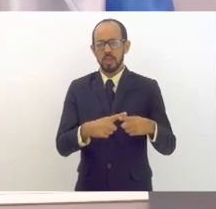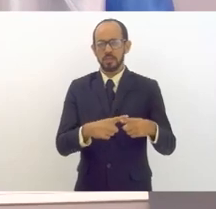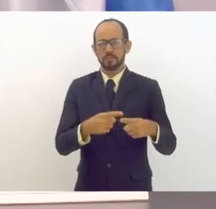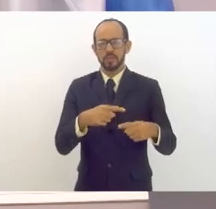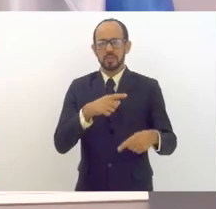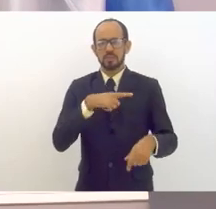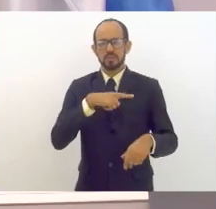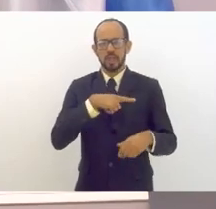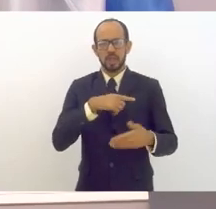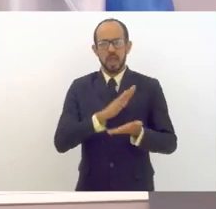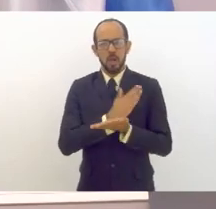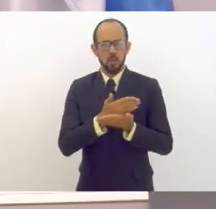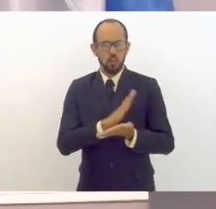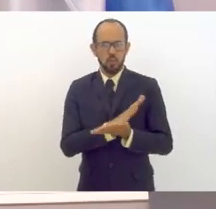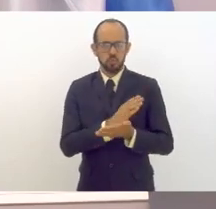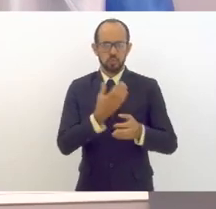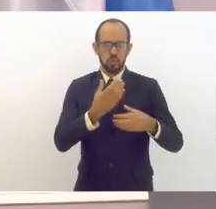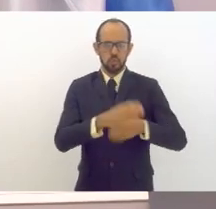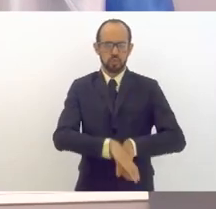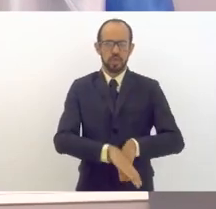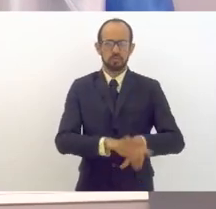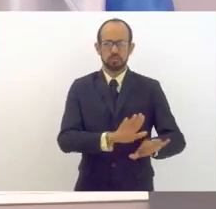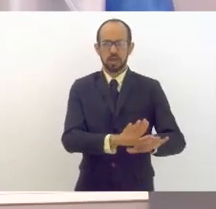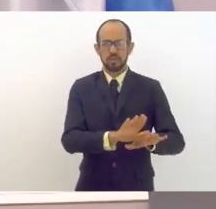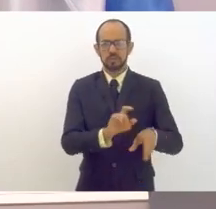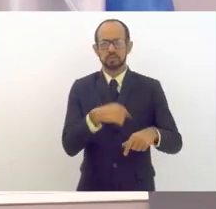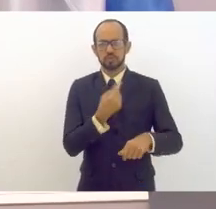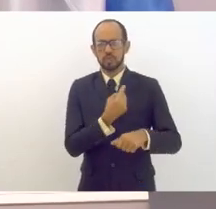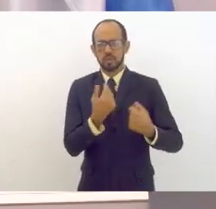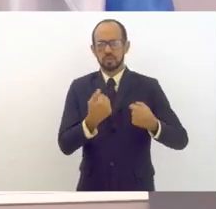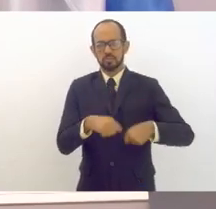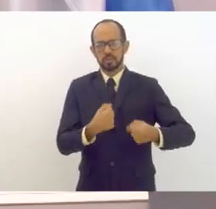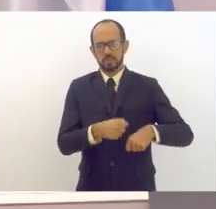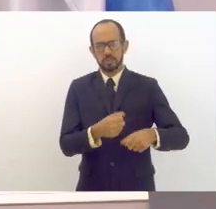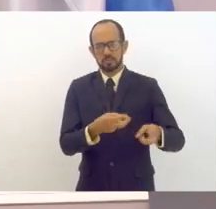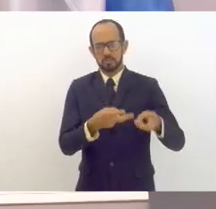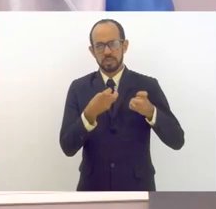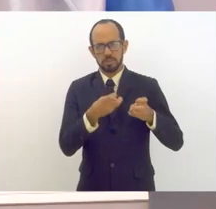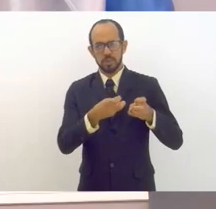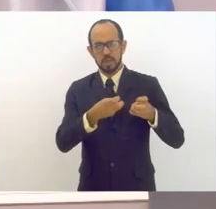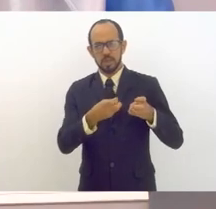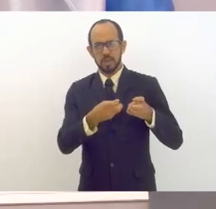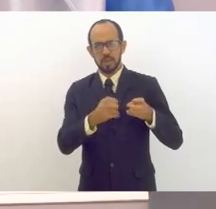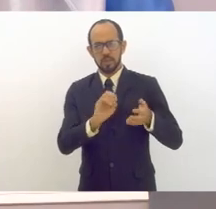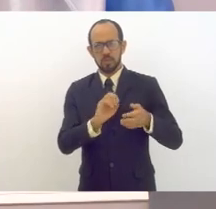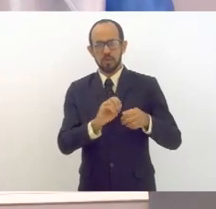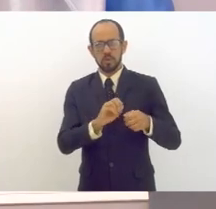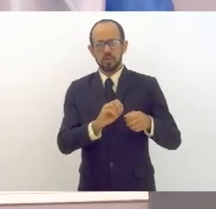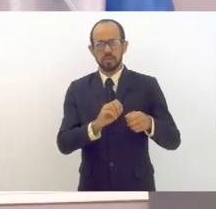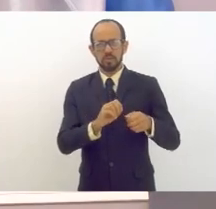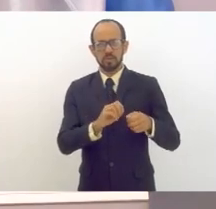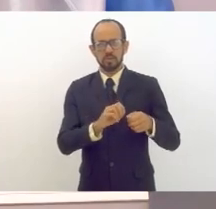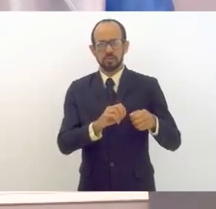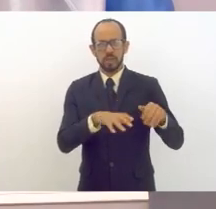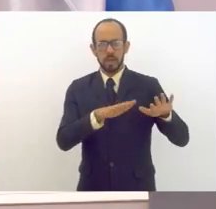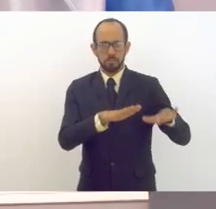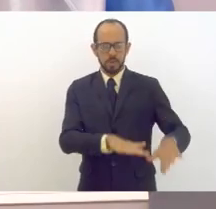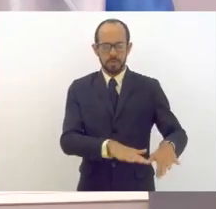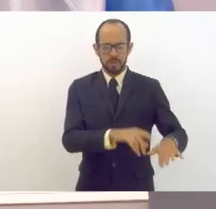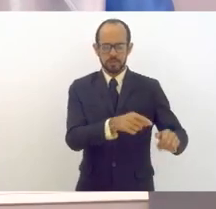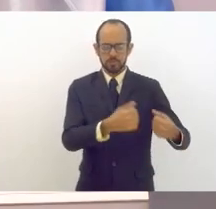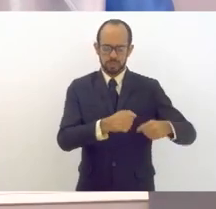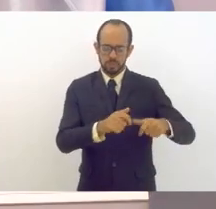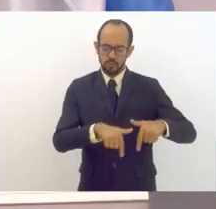dos concursados, mas a gente entende que, diante da permanência das carências, a gente precisa enfrentar